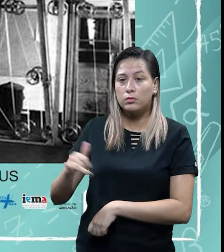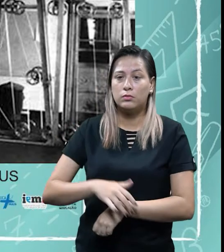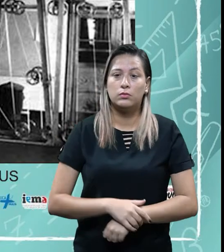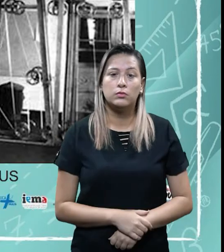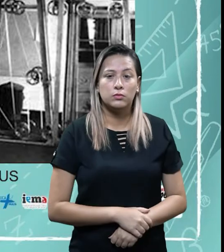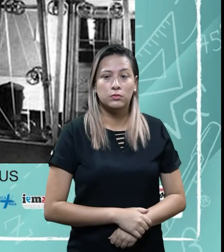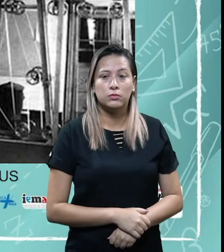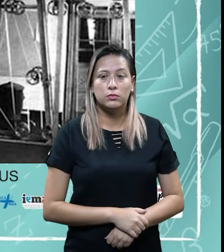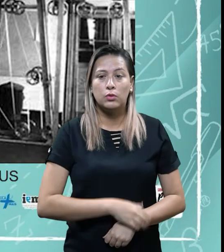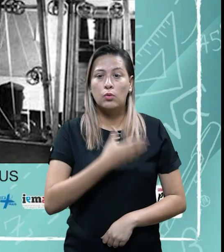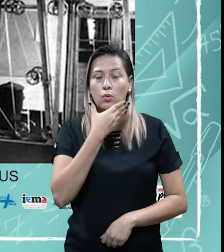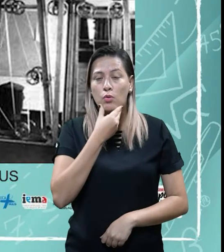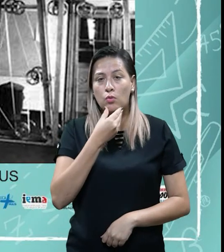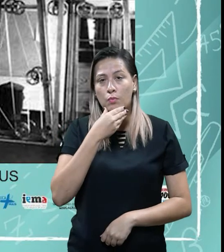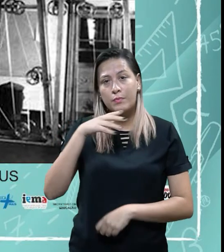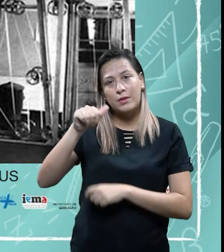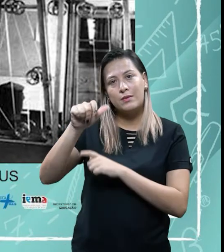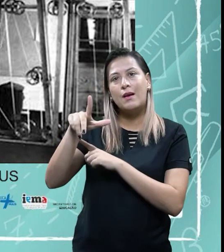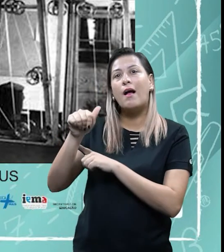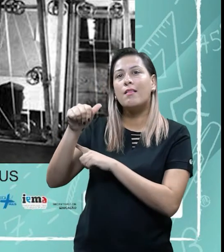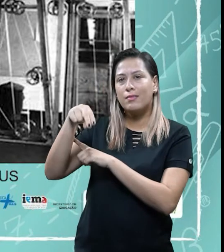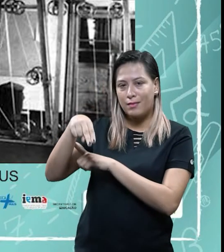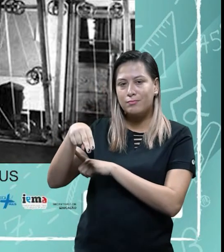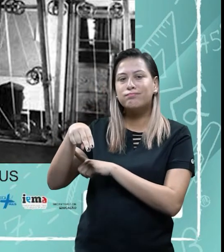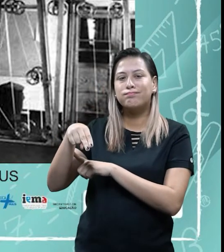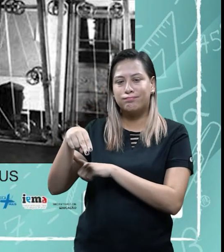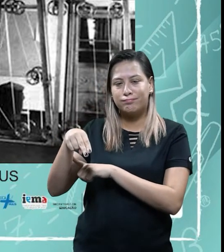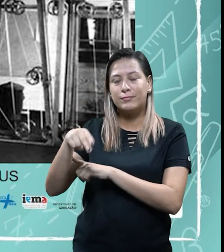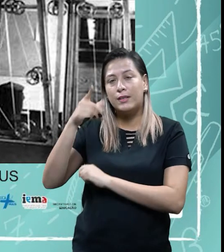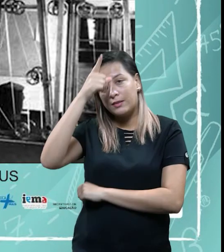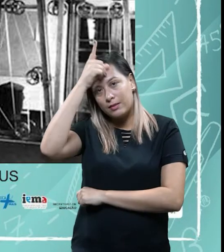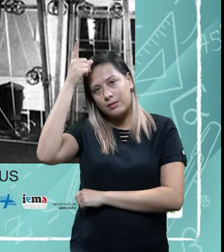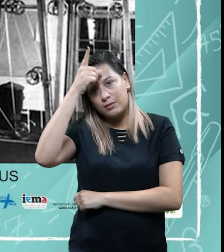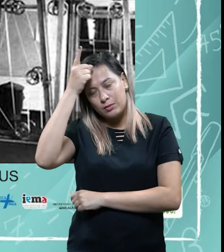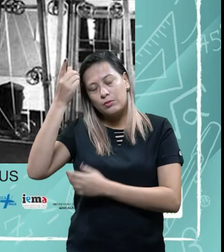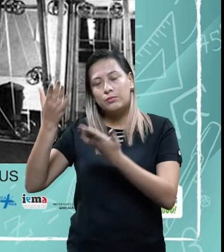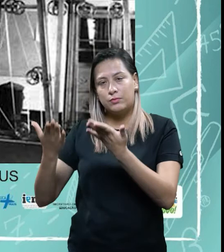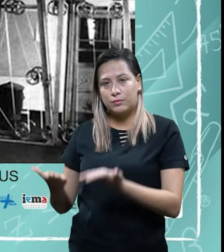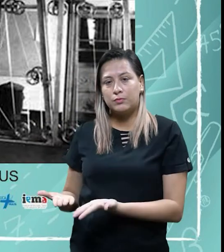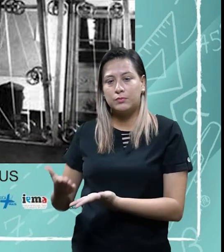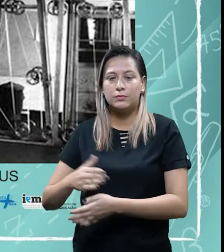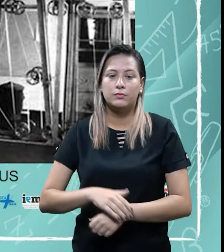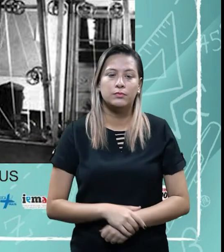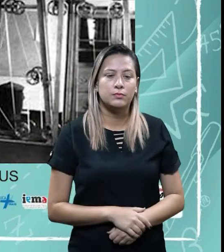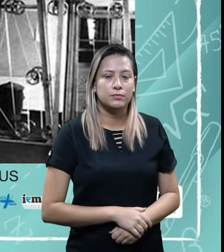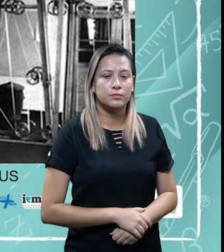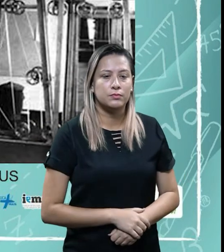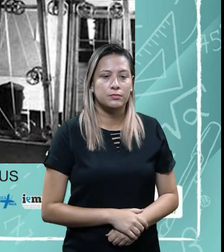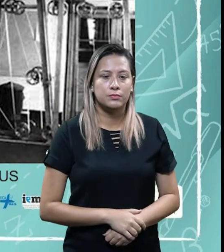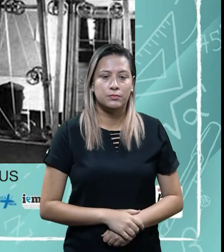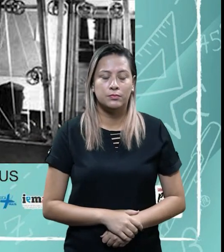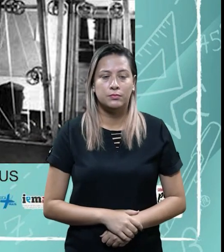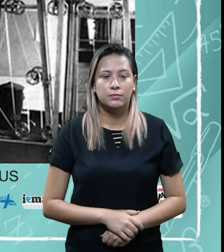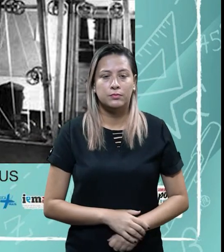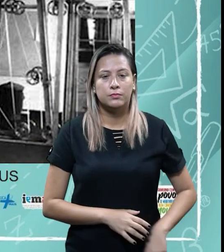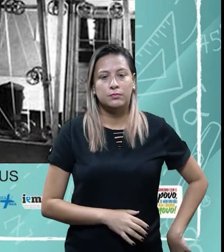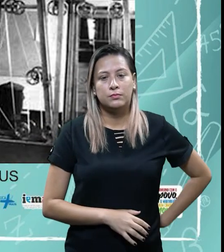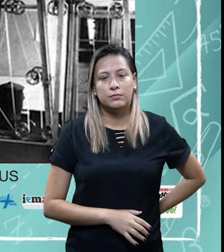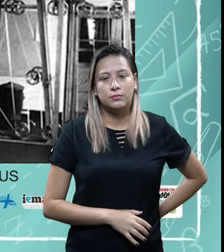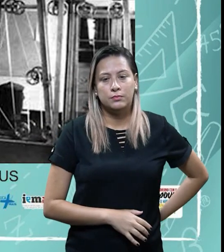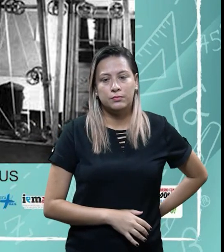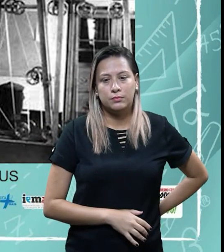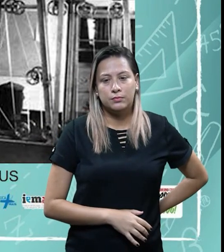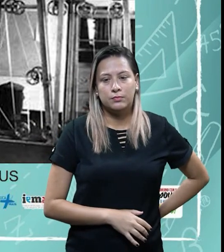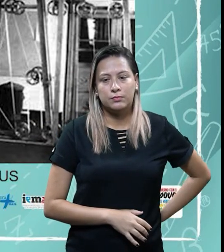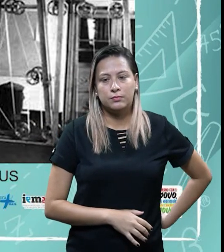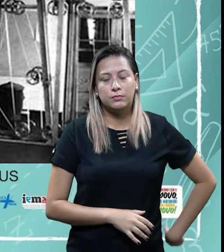projetado por Alan Turing, aquele mesmo que a gente já viu aqui anteriormente, que ele construiu e idealizou esta máquina, mas